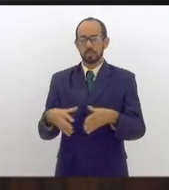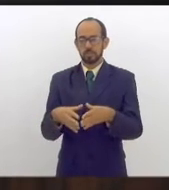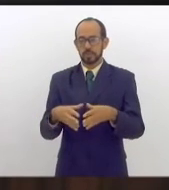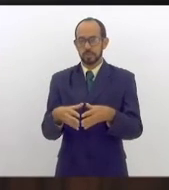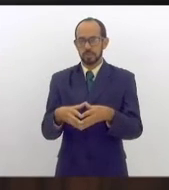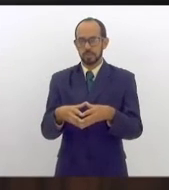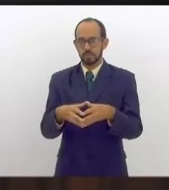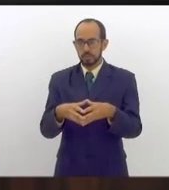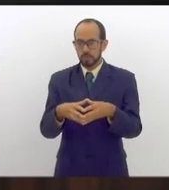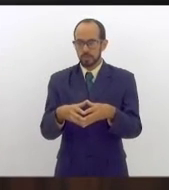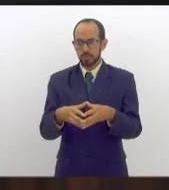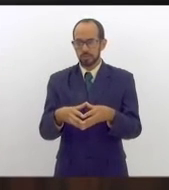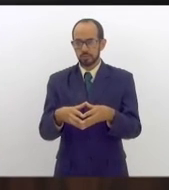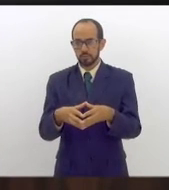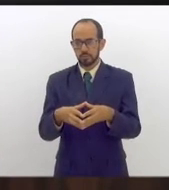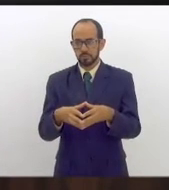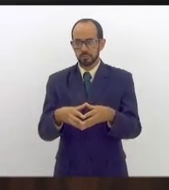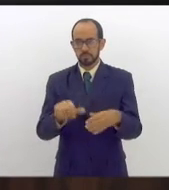pelos autores